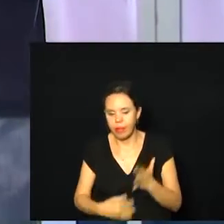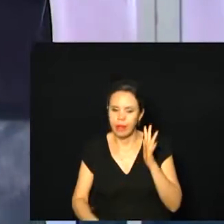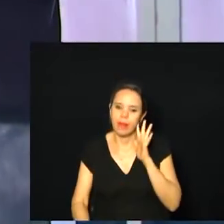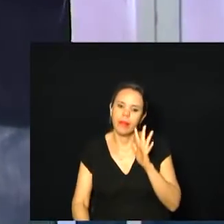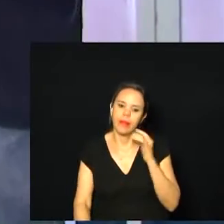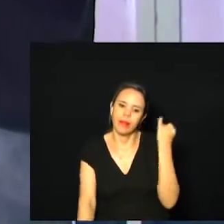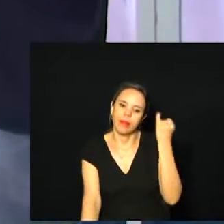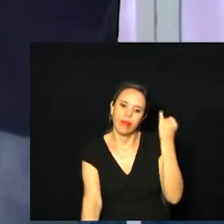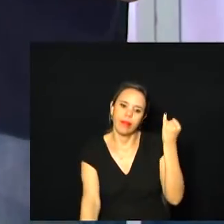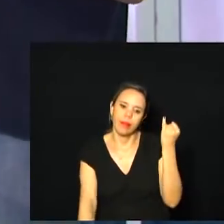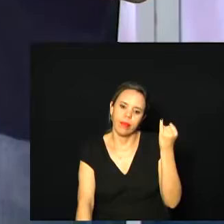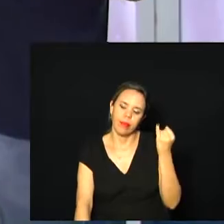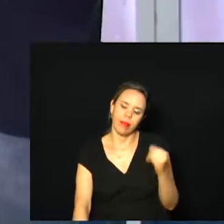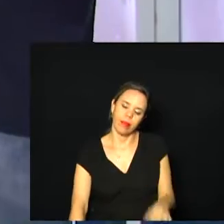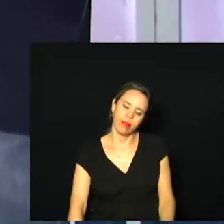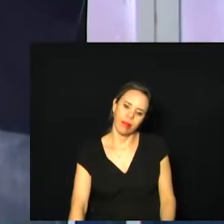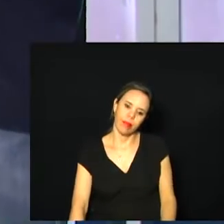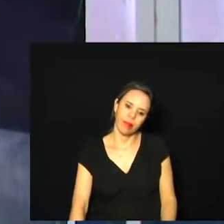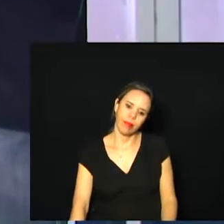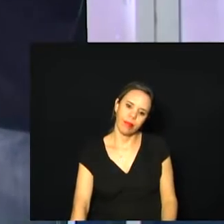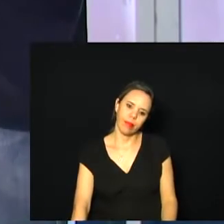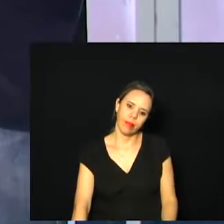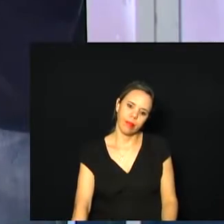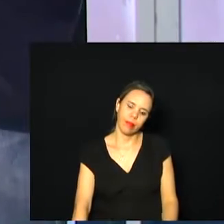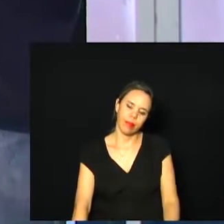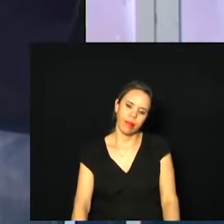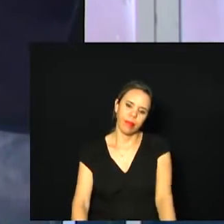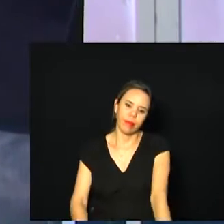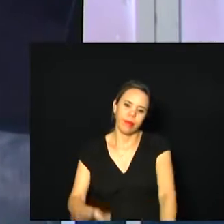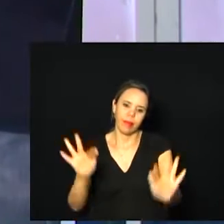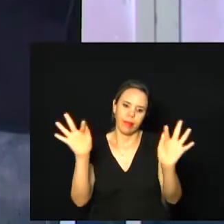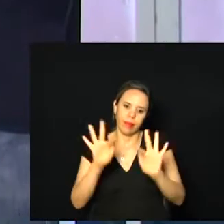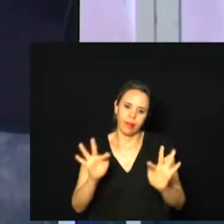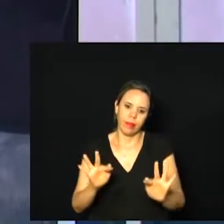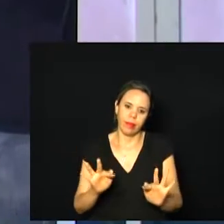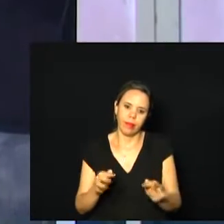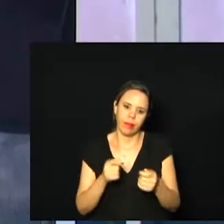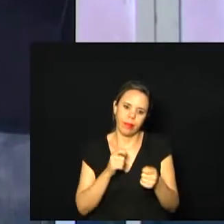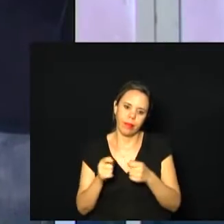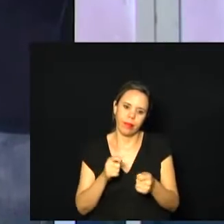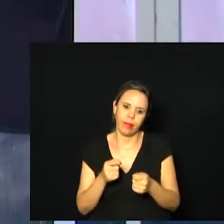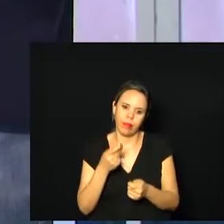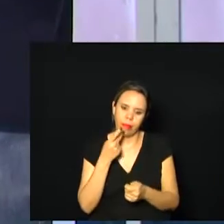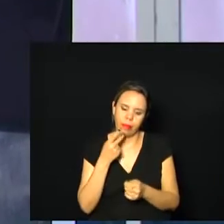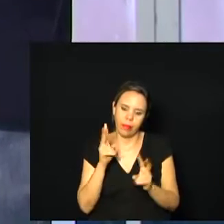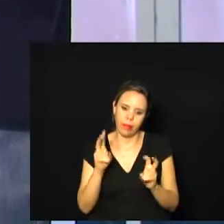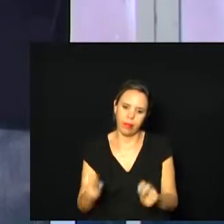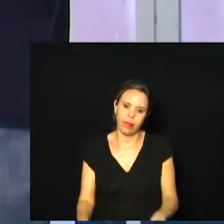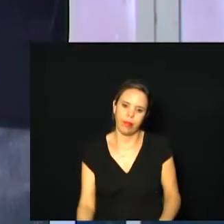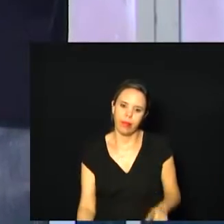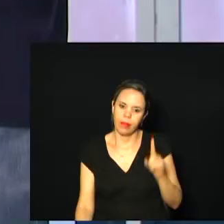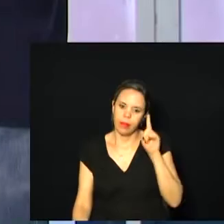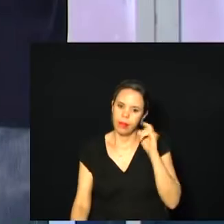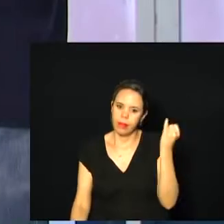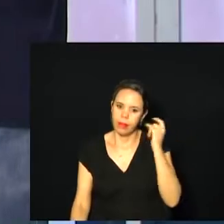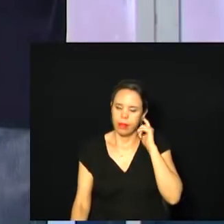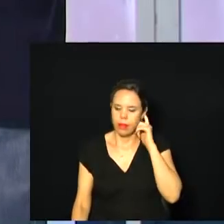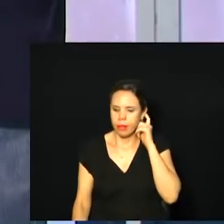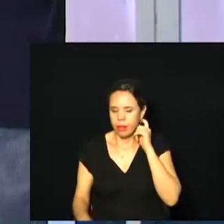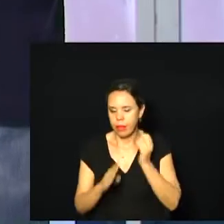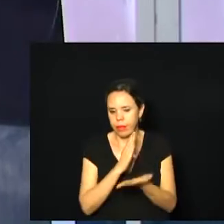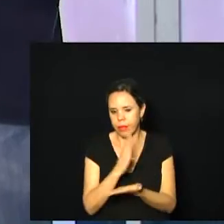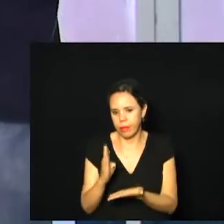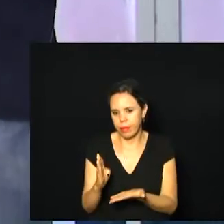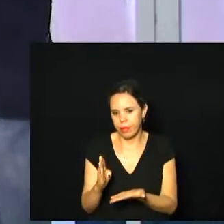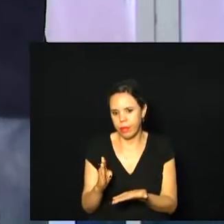extremamente importante e a gente ficou muito feliz, de fato, com a sua entrevista aqui, falando a respeito desse dia tão importante da biblioteca